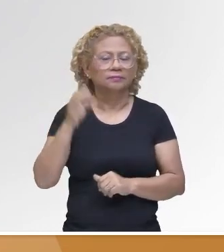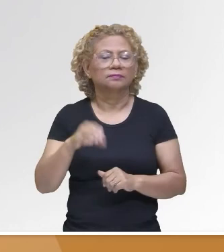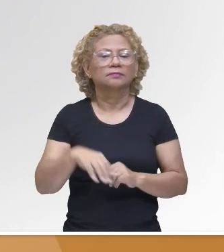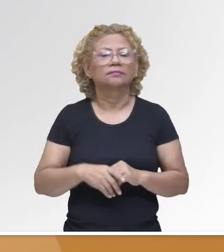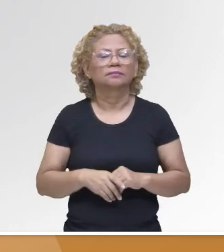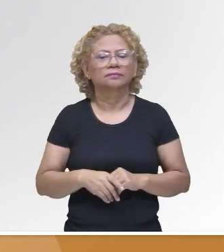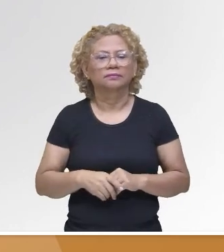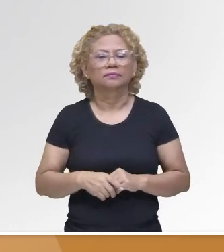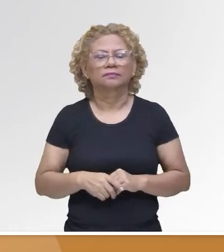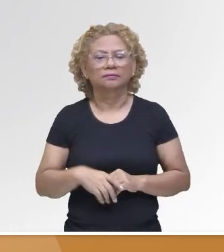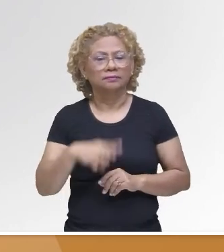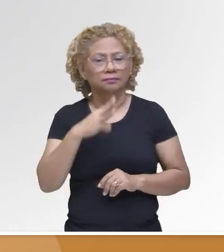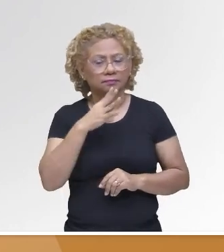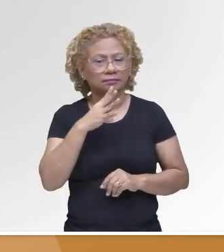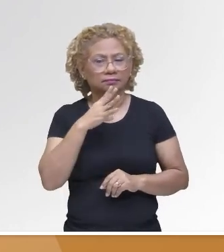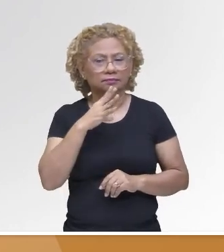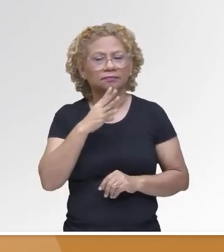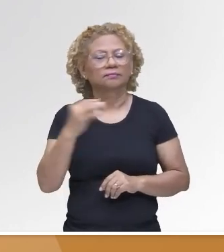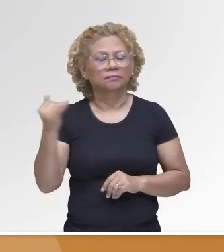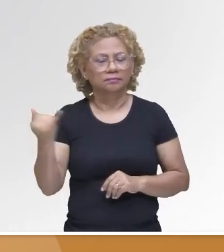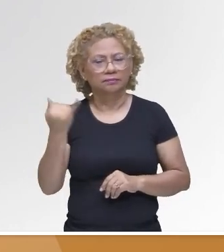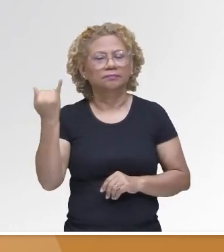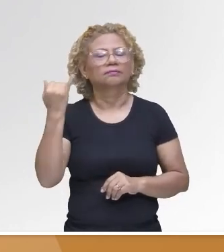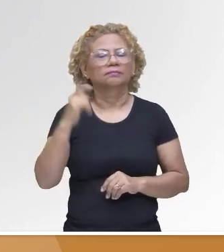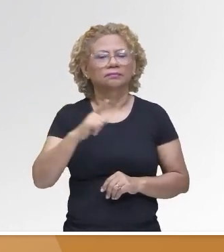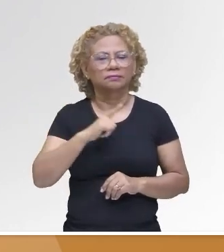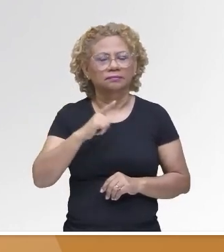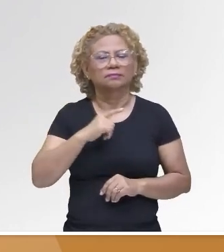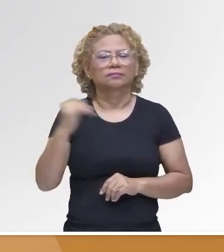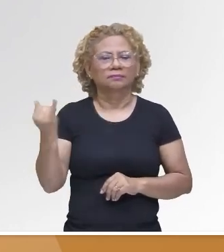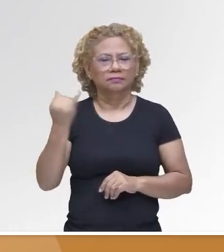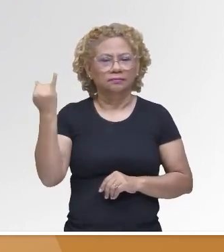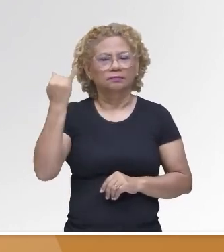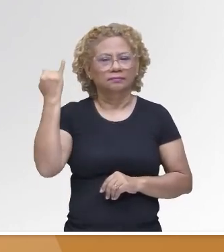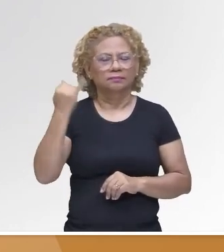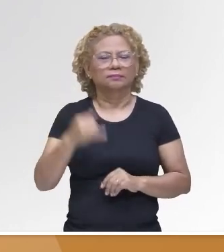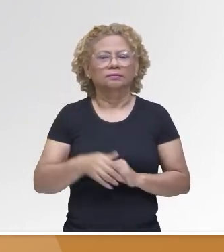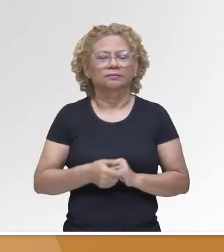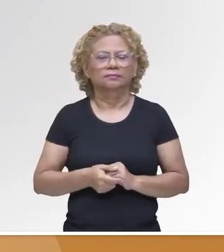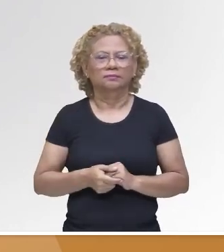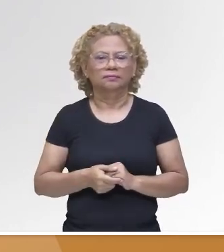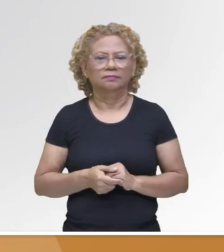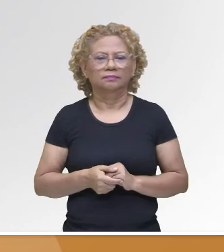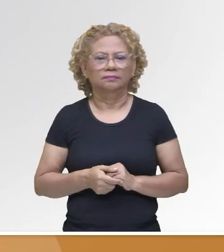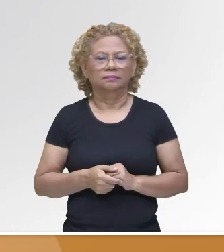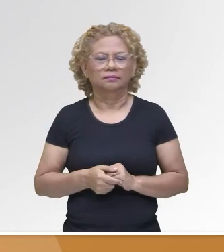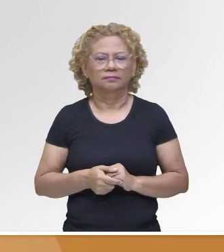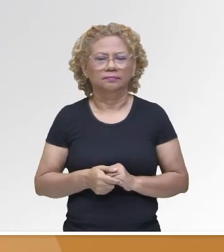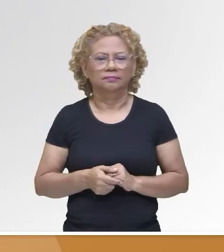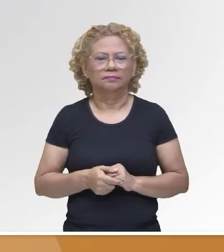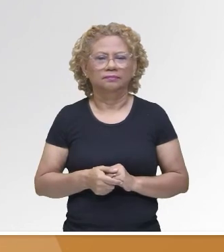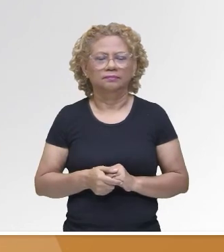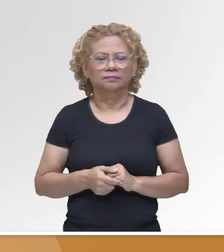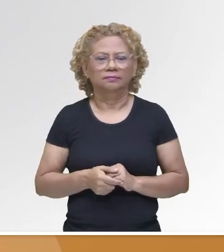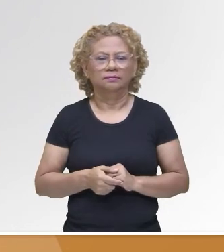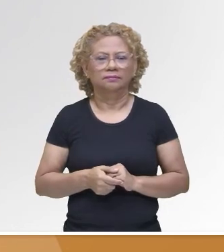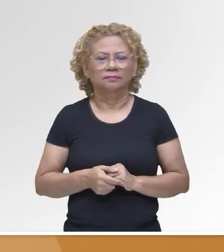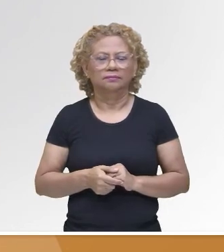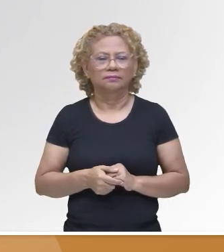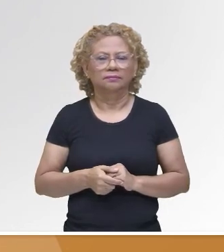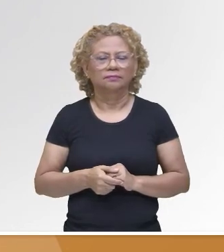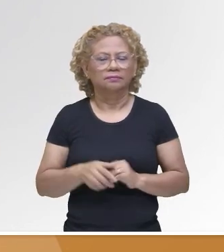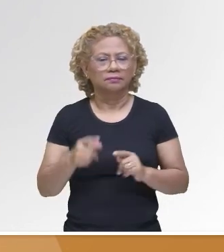são reconhecidas porque elas têm o seu estatuto de ciência, não é? Porque elas têm o seu